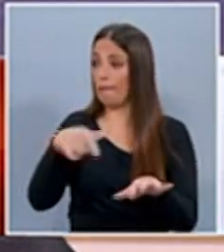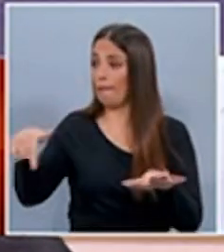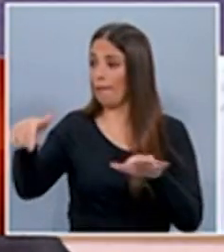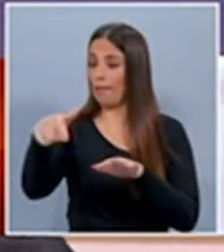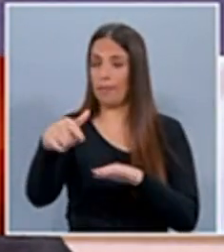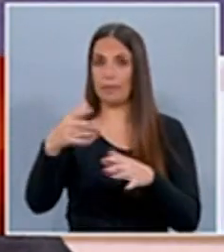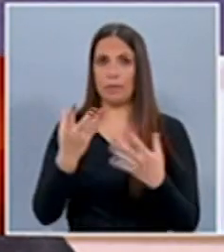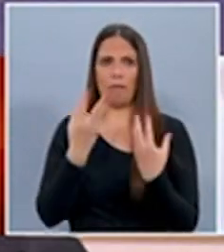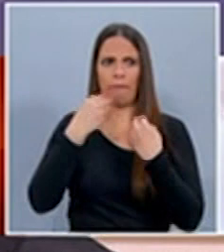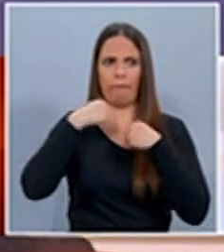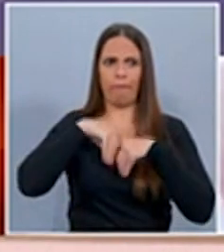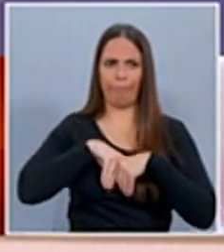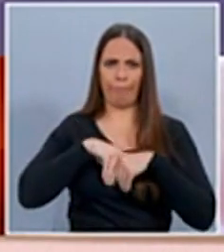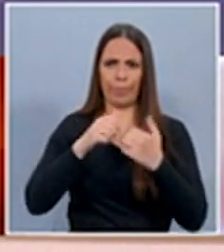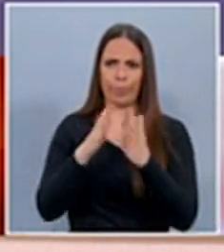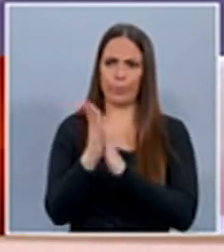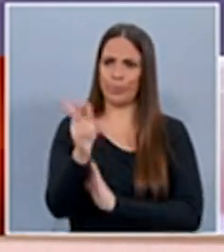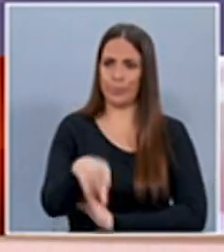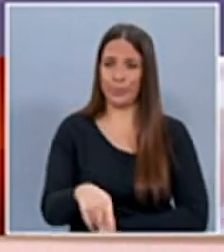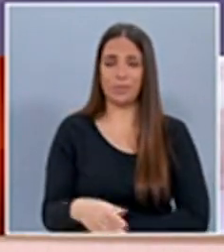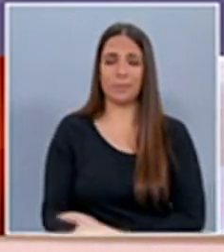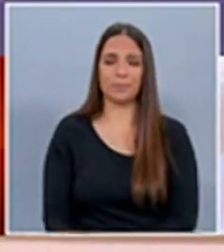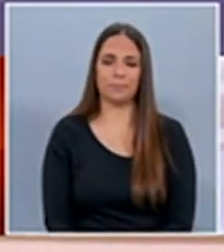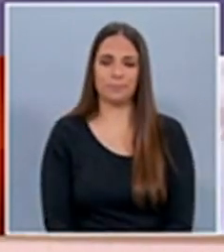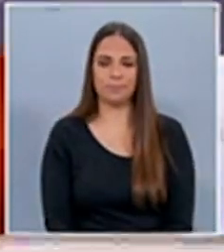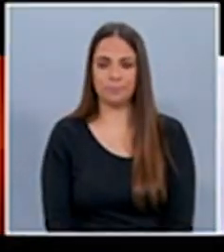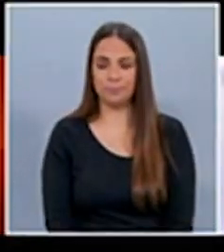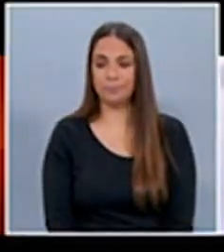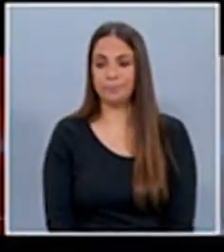está a digerir tudo o que aconteceu.